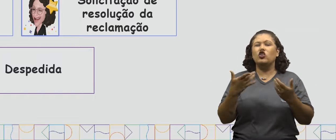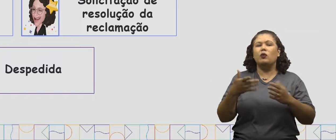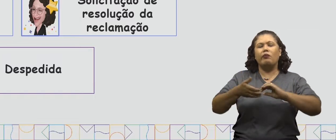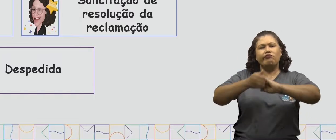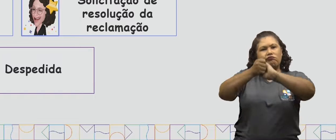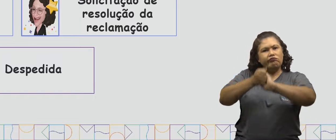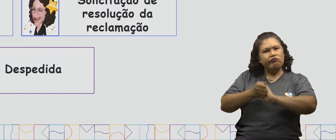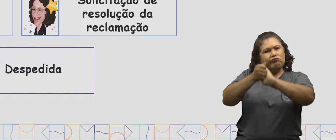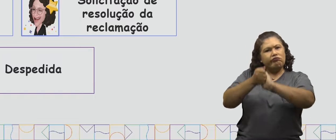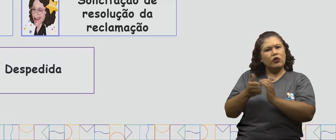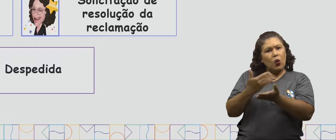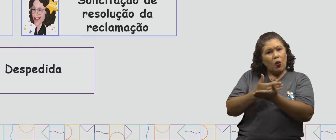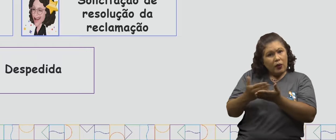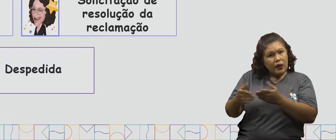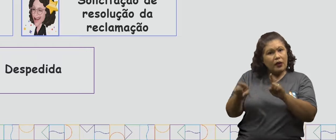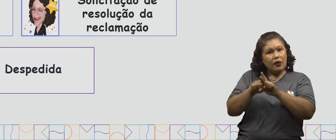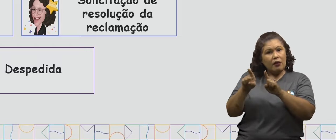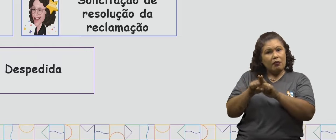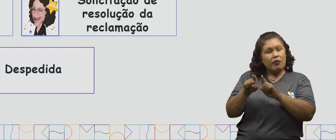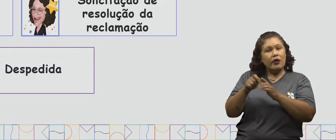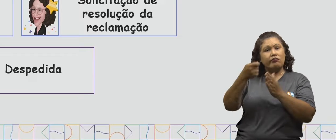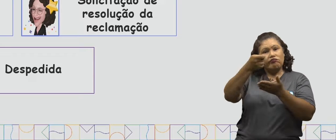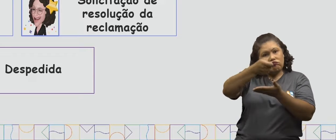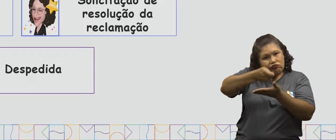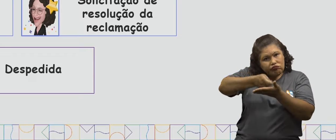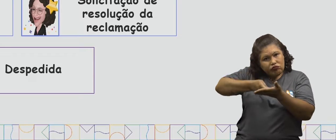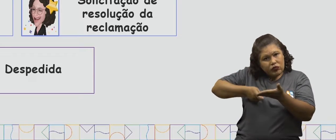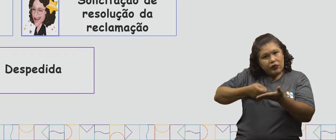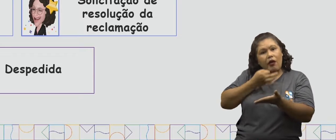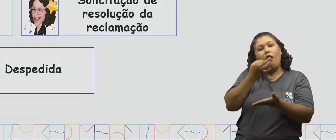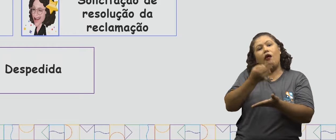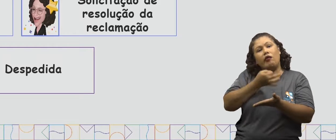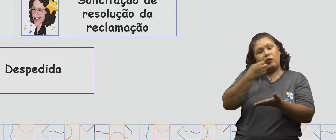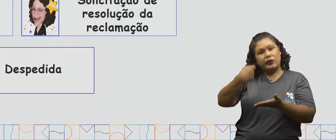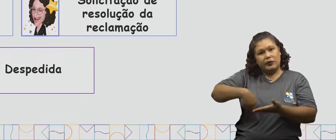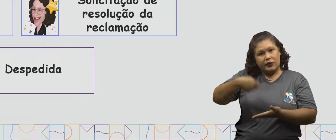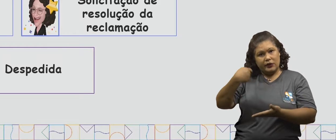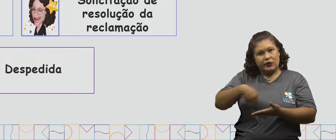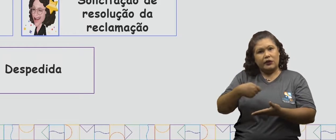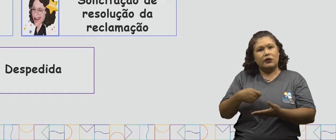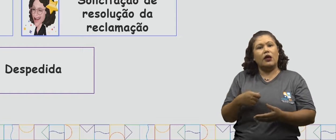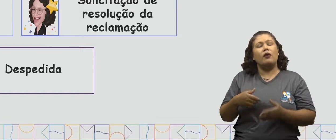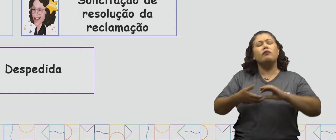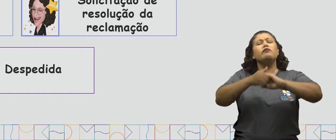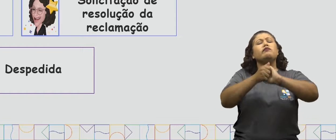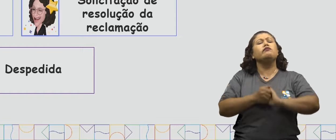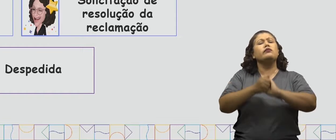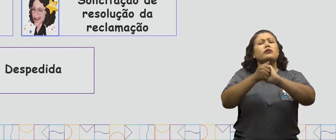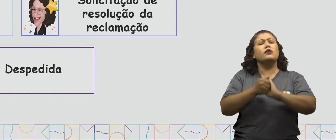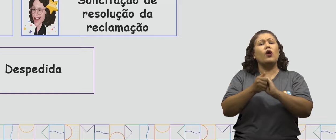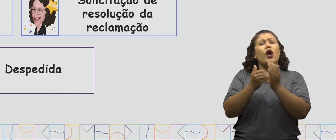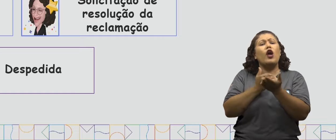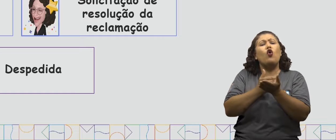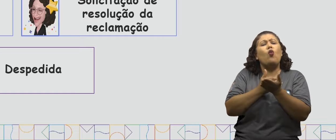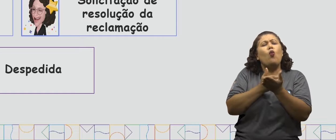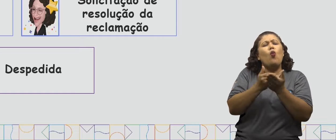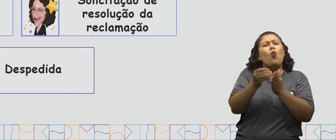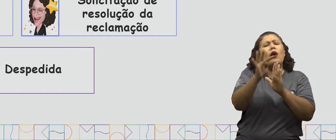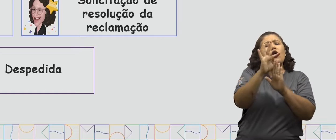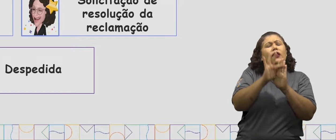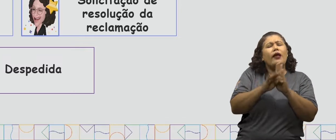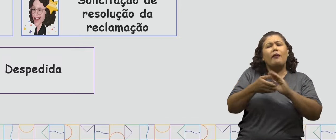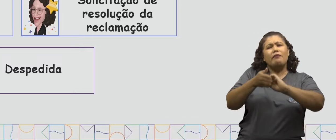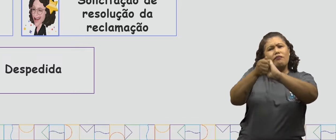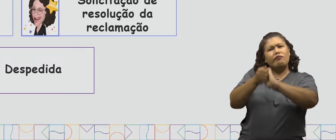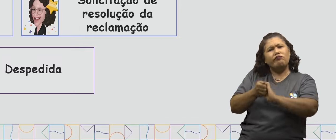a saudação e texto com argumentos. A saudação é o que vem antes do texto realmente começar, onde